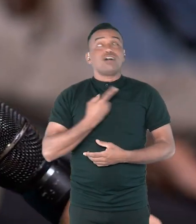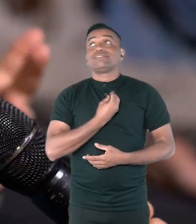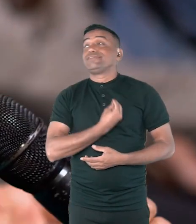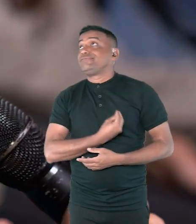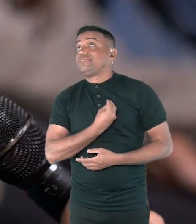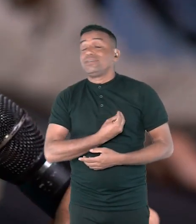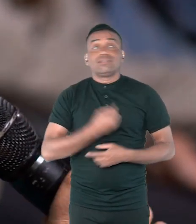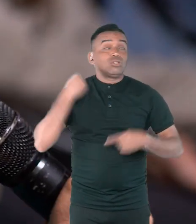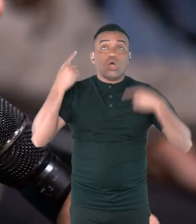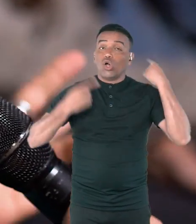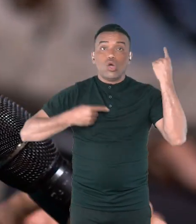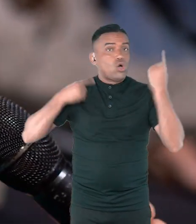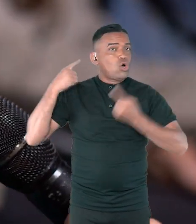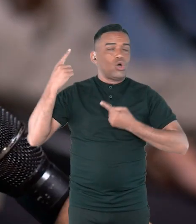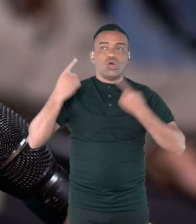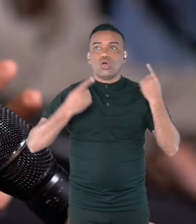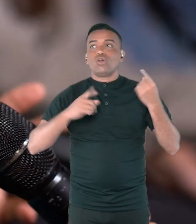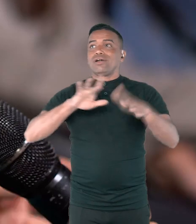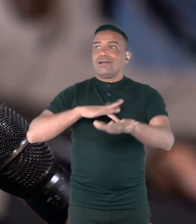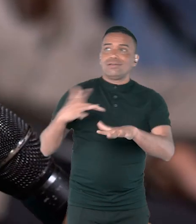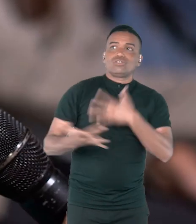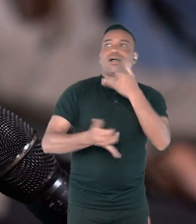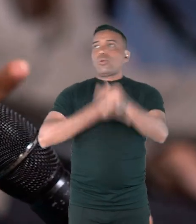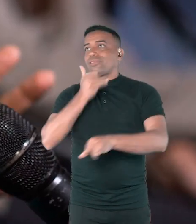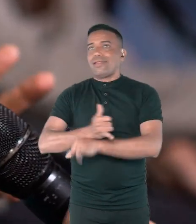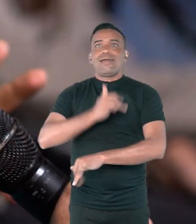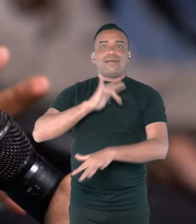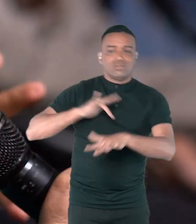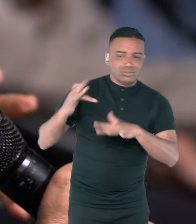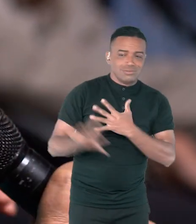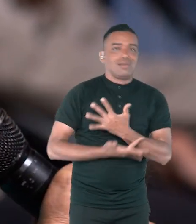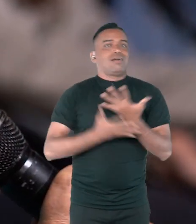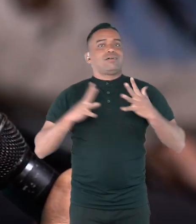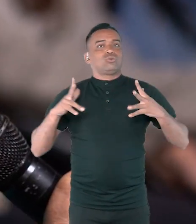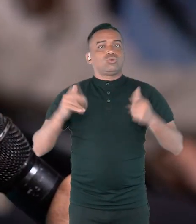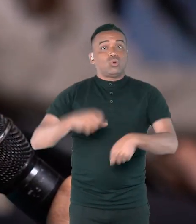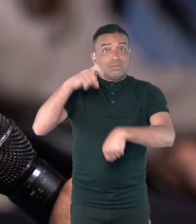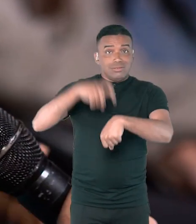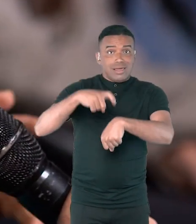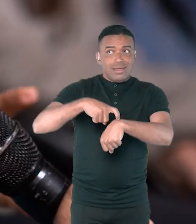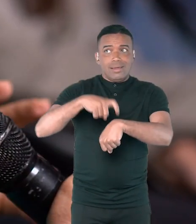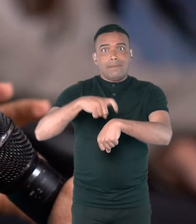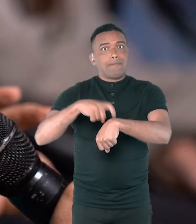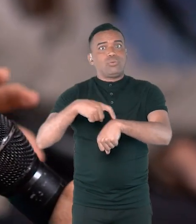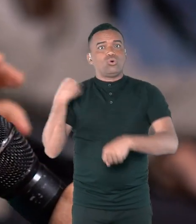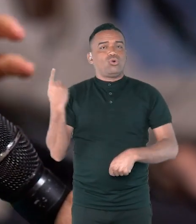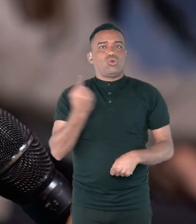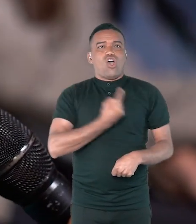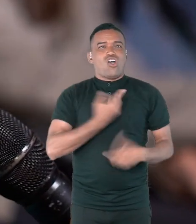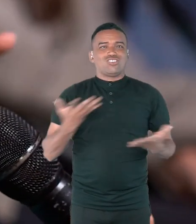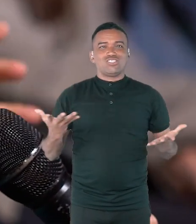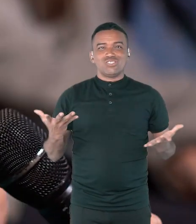vida louca, nessa questão toda de redes sociais e todo esse tempo nosso